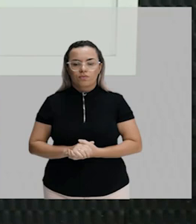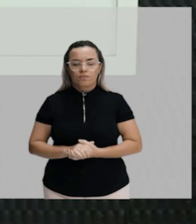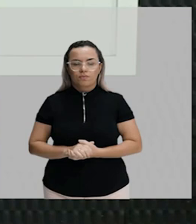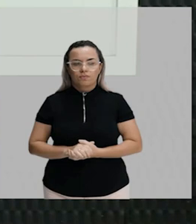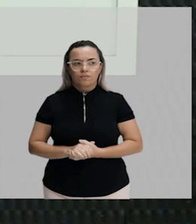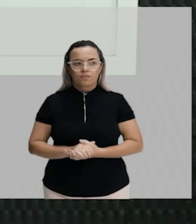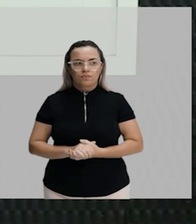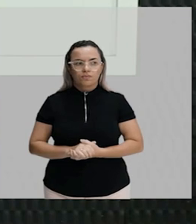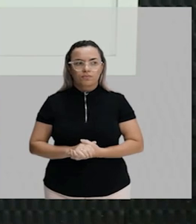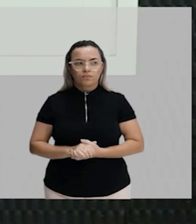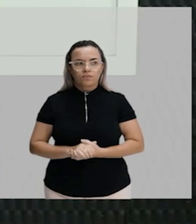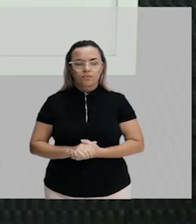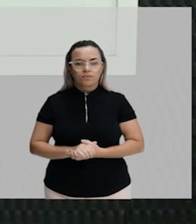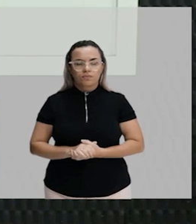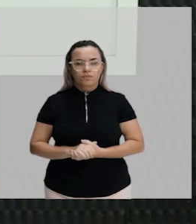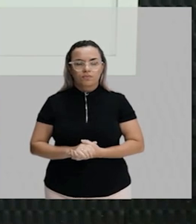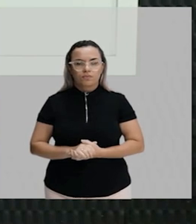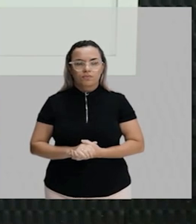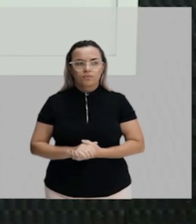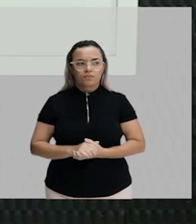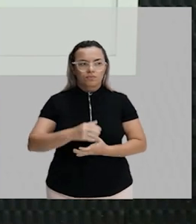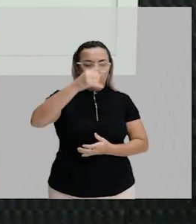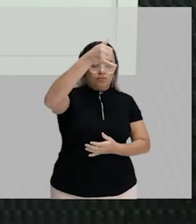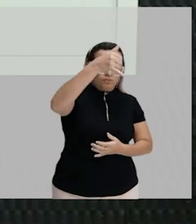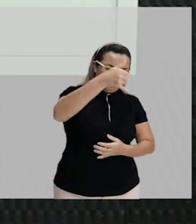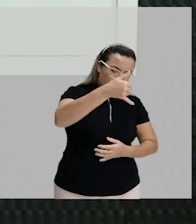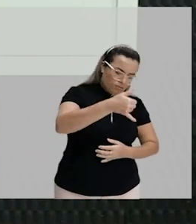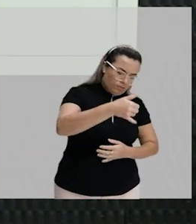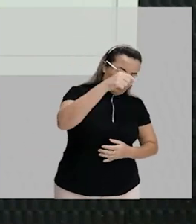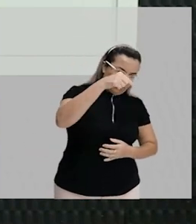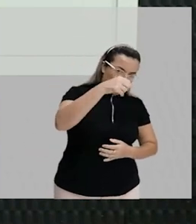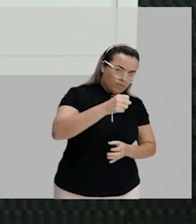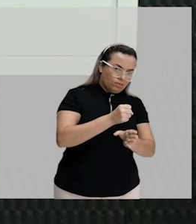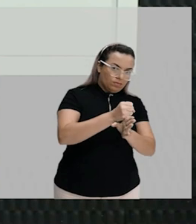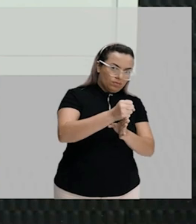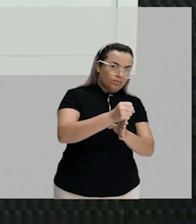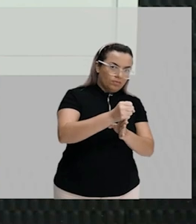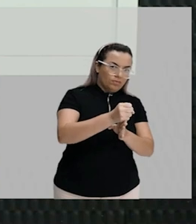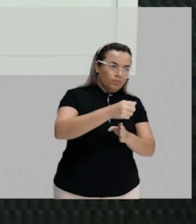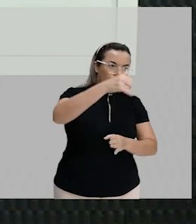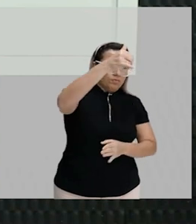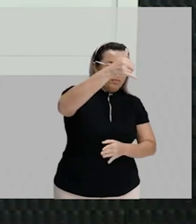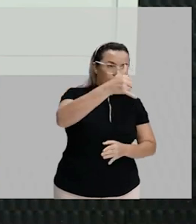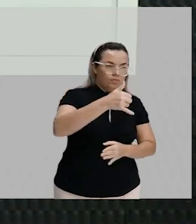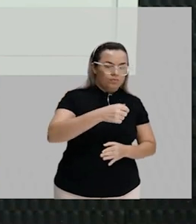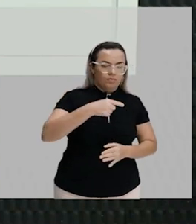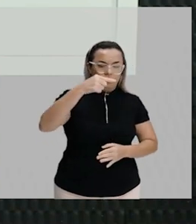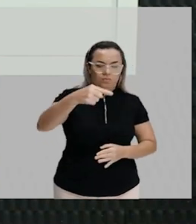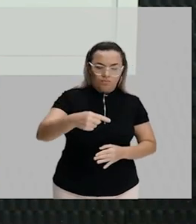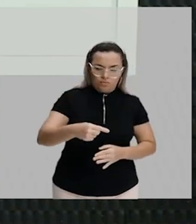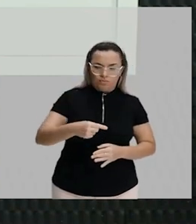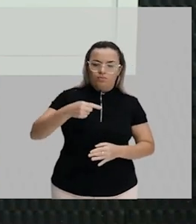pronto bom então pega no sentido da corrente ó então a corrente ele vai passar quando chegar aqui ele vai passar aqui